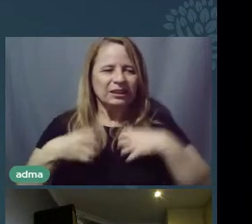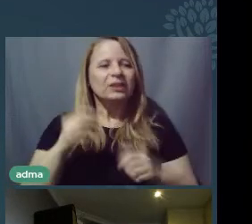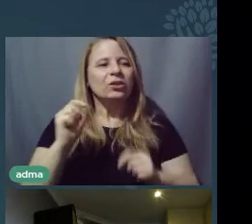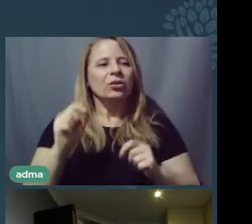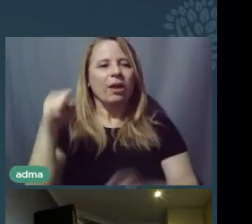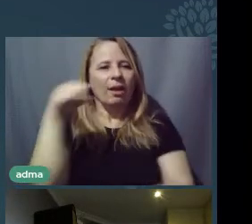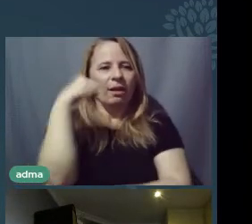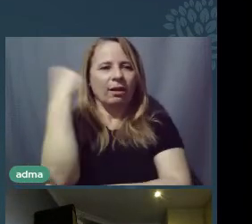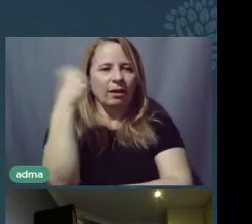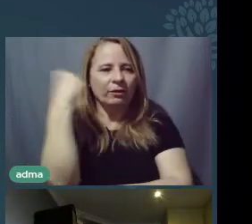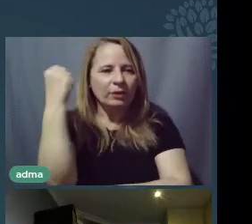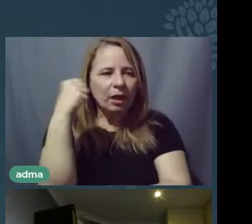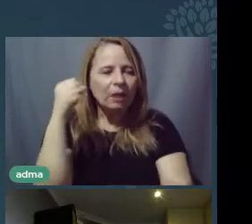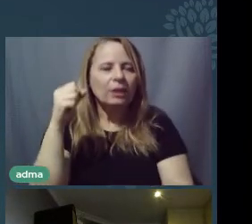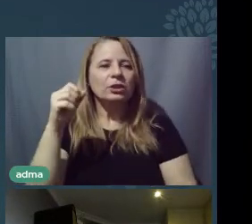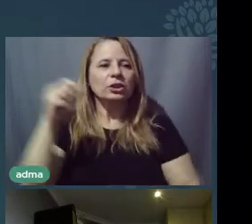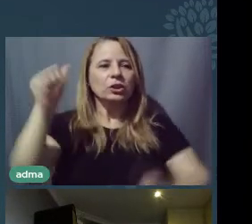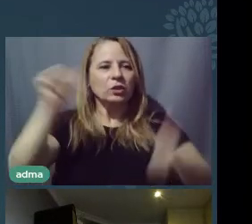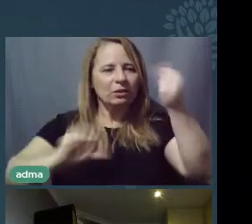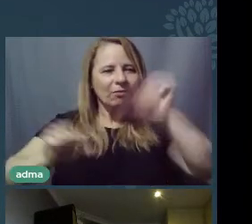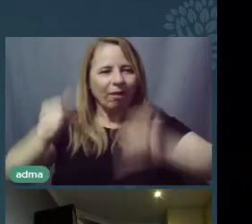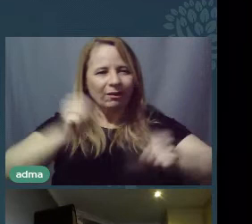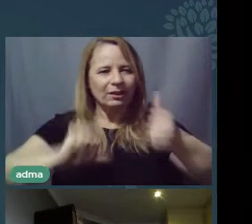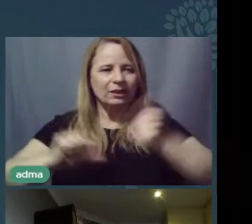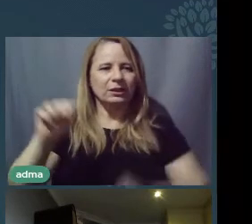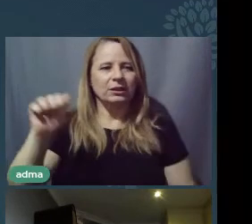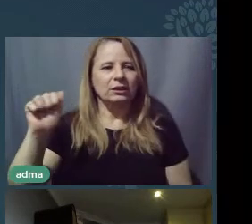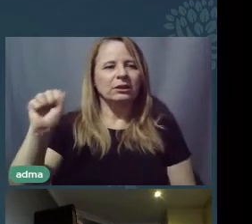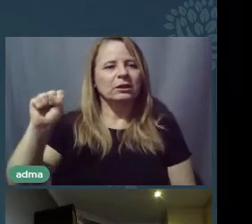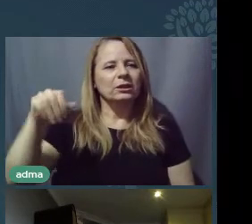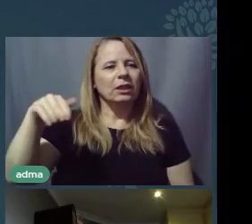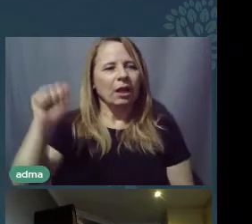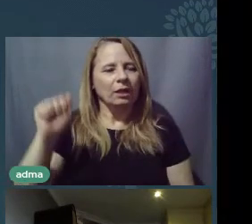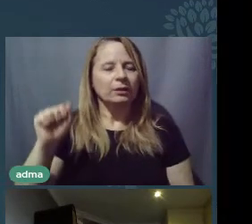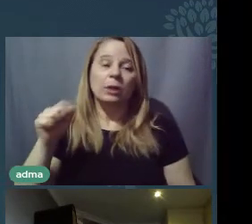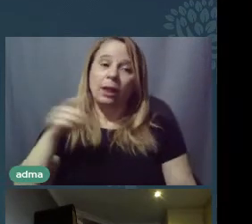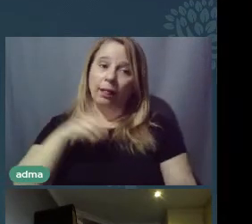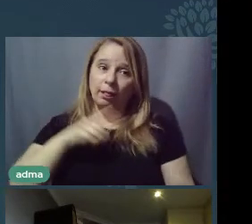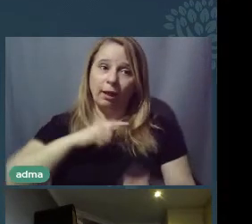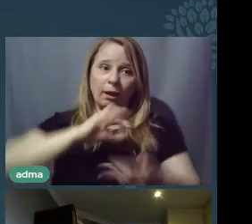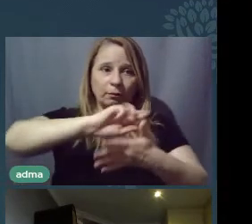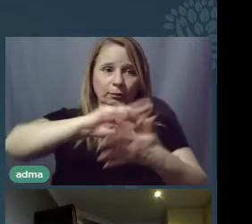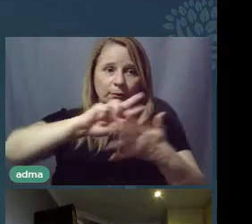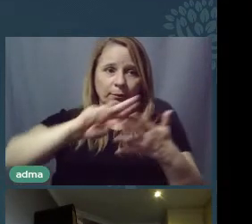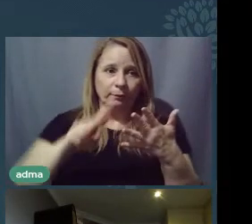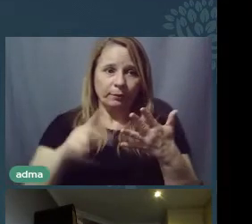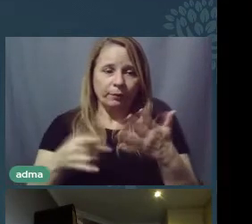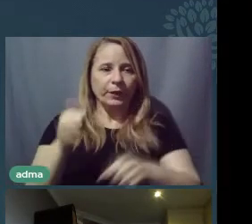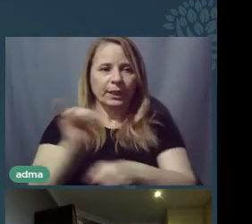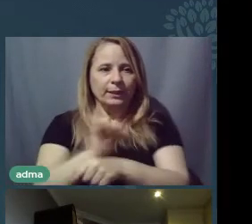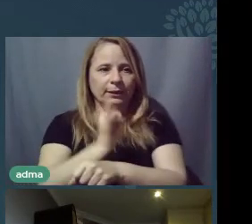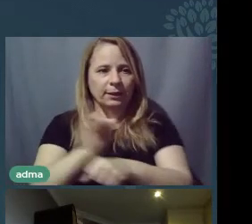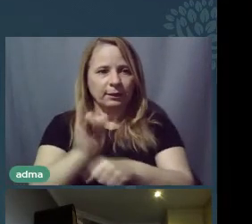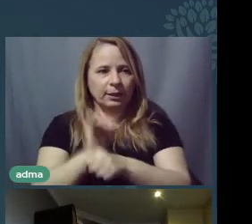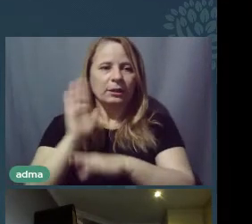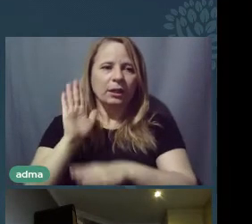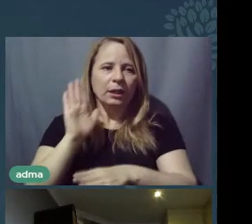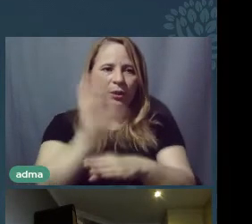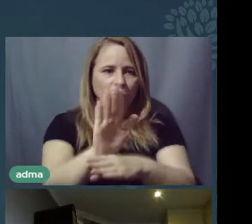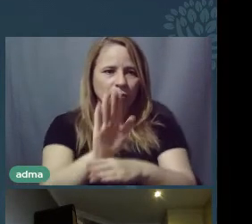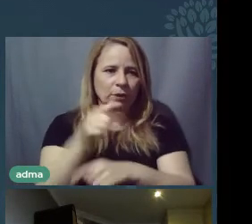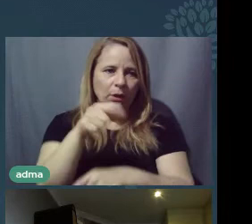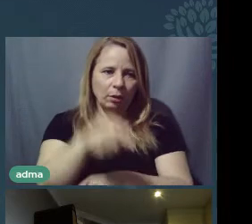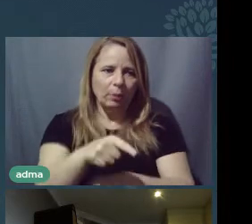crise asmática. Então, a gente tem aí recursos que podem auxiliar esse paciente a não